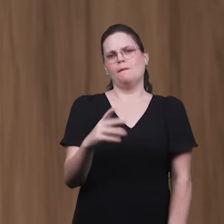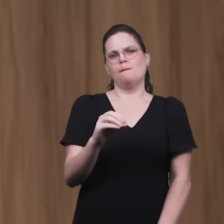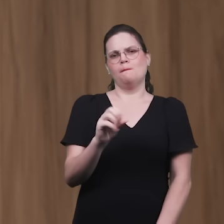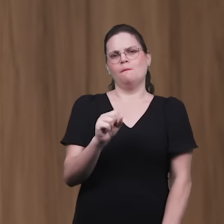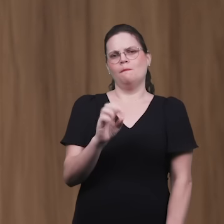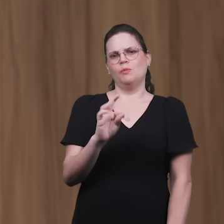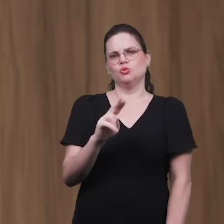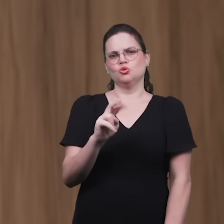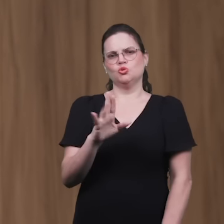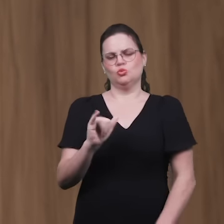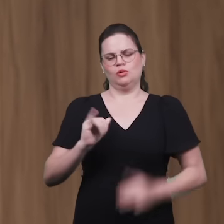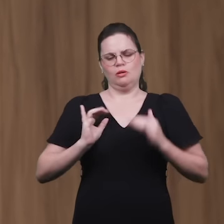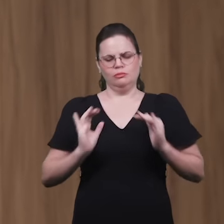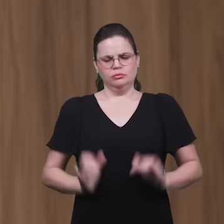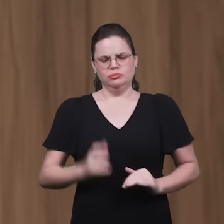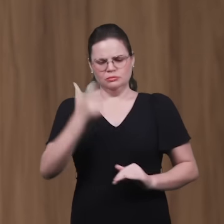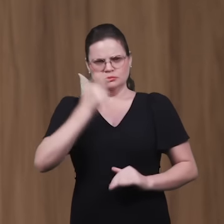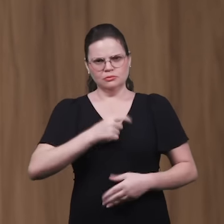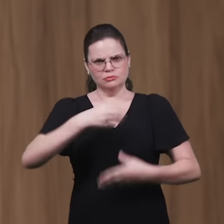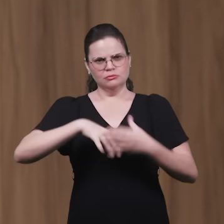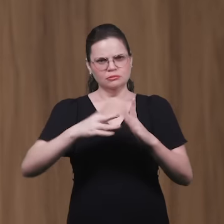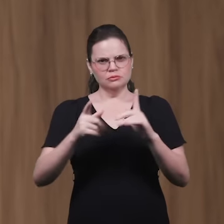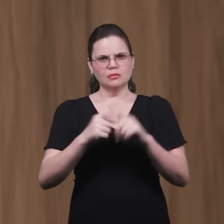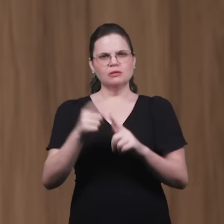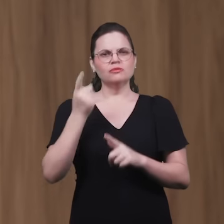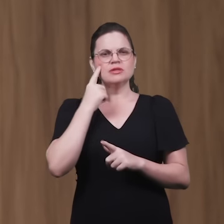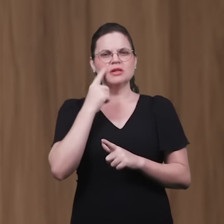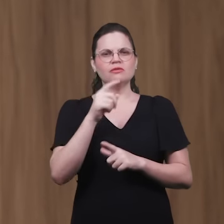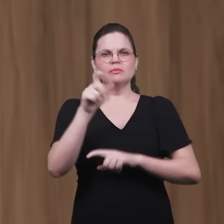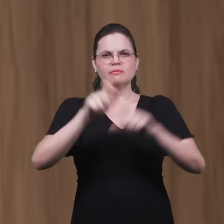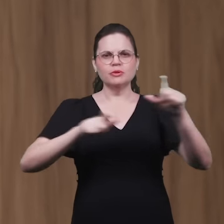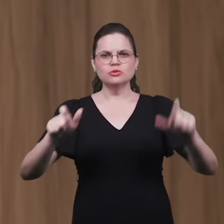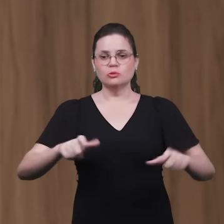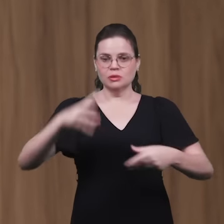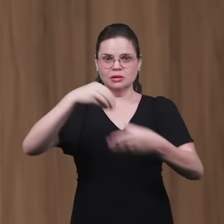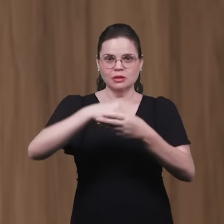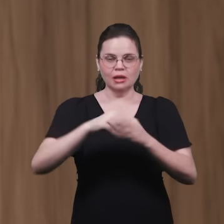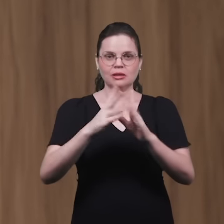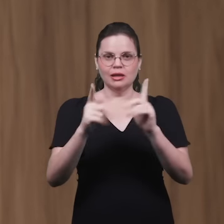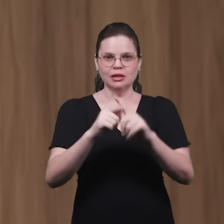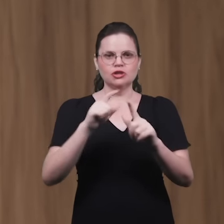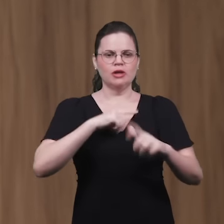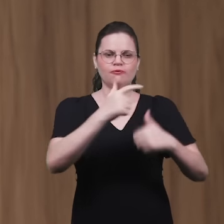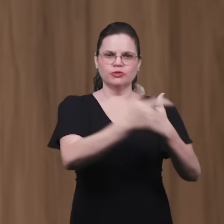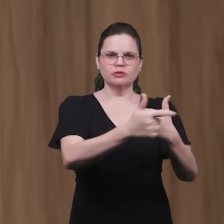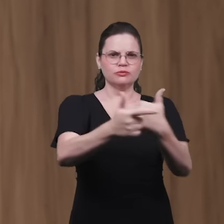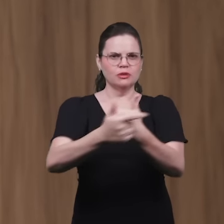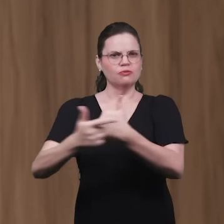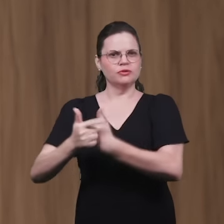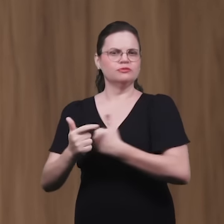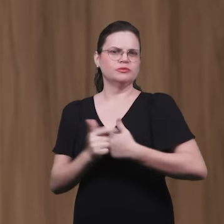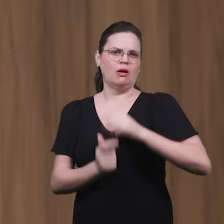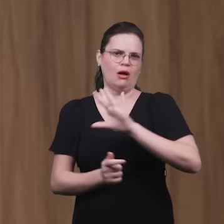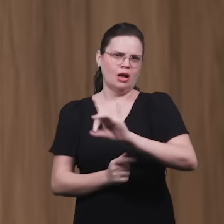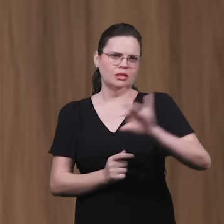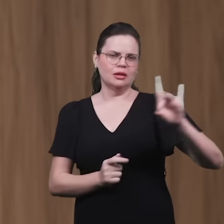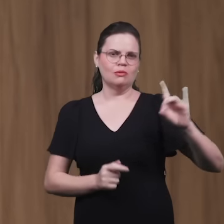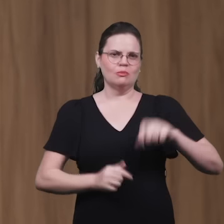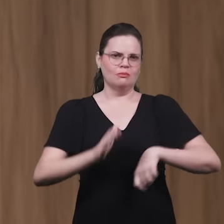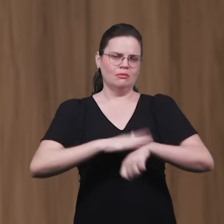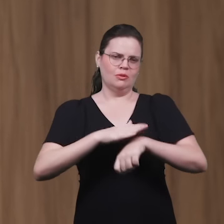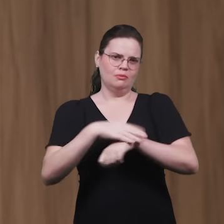do culto. Você entra às vezes numa igreja e você vê as pessoas que fazem parte do culto. Cada um tem ali a sua função, o seu